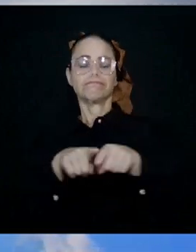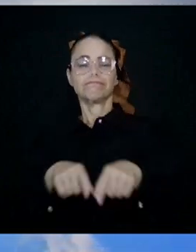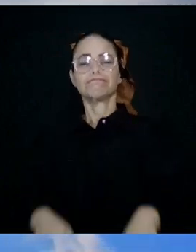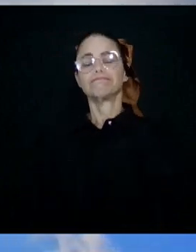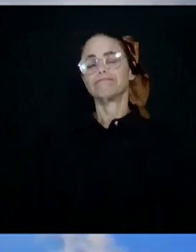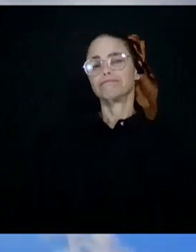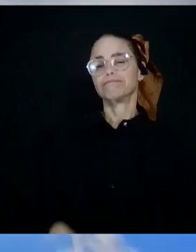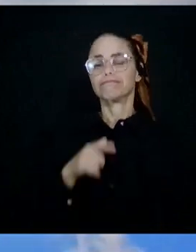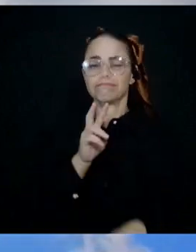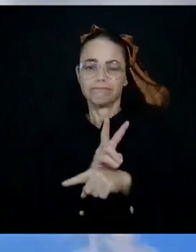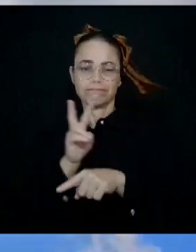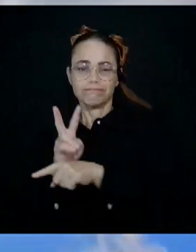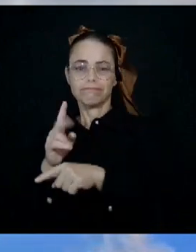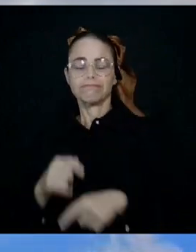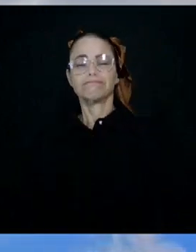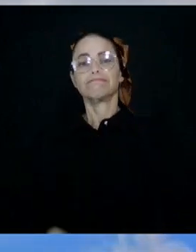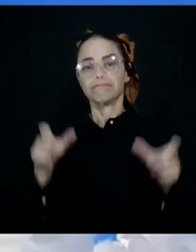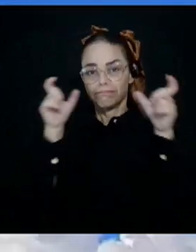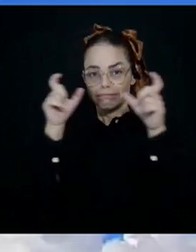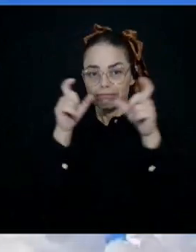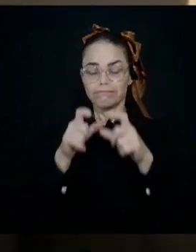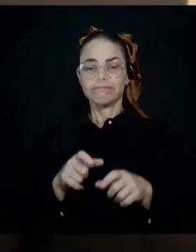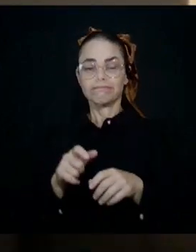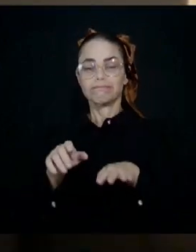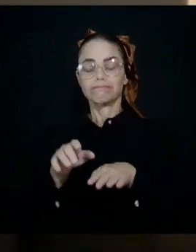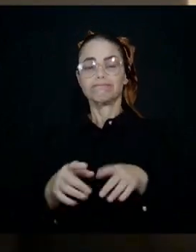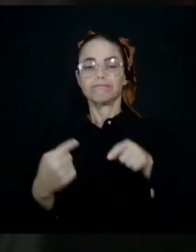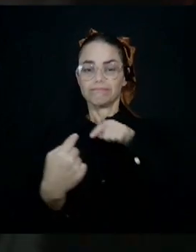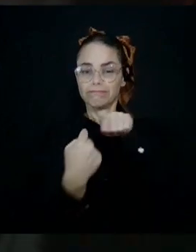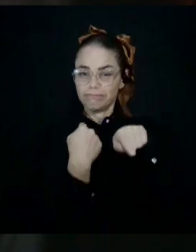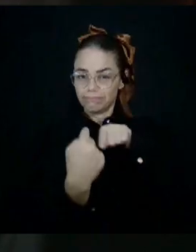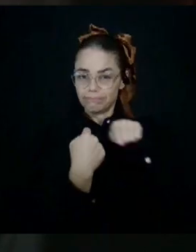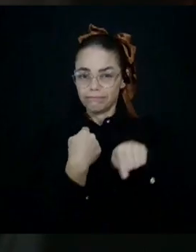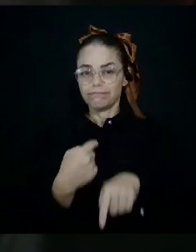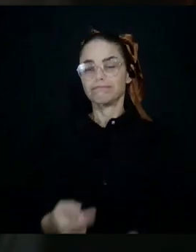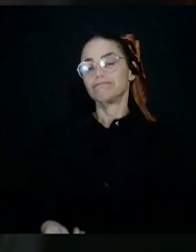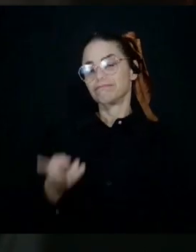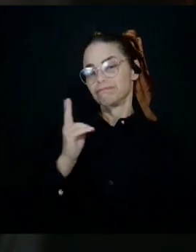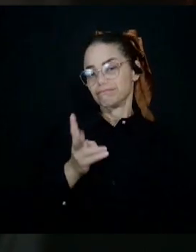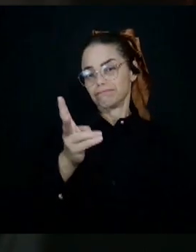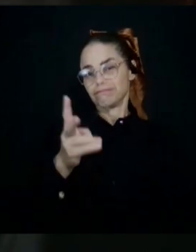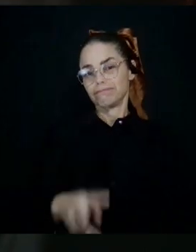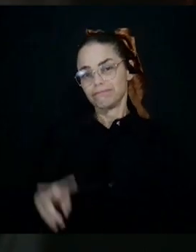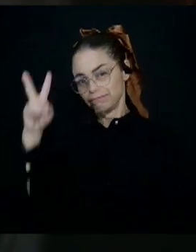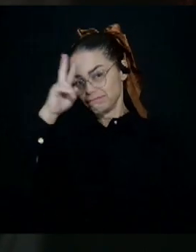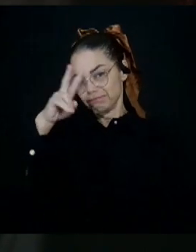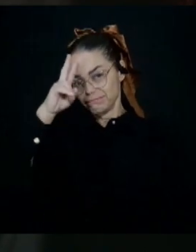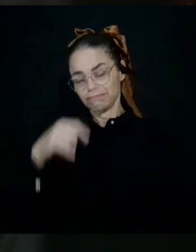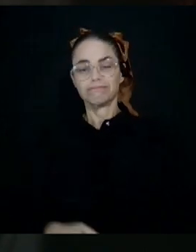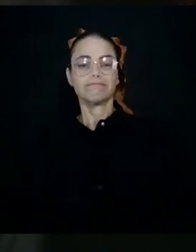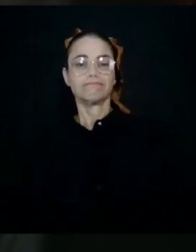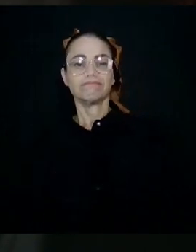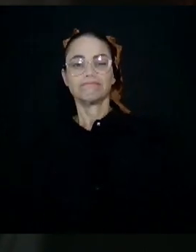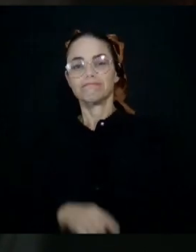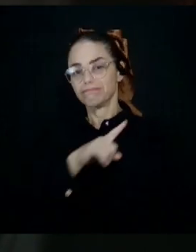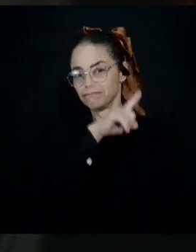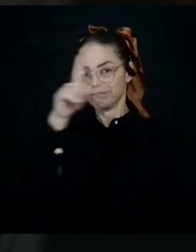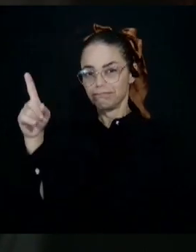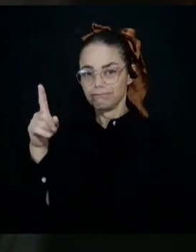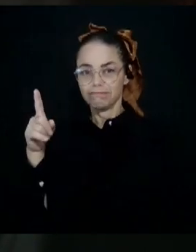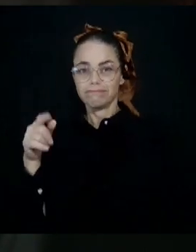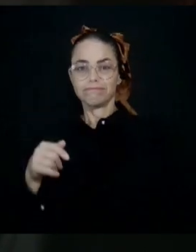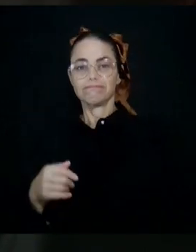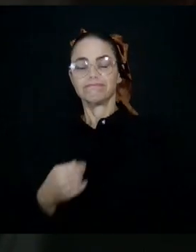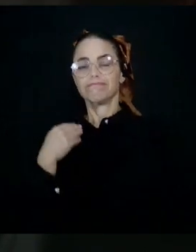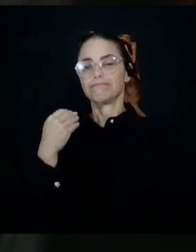redobrada no trânsito e vamos embora. Segunda-feira, Olha, o dia tem a cor que você pinta, né? Então a gente